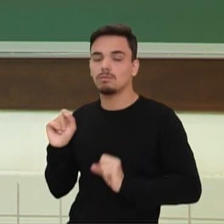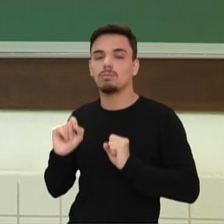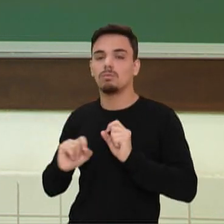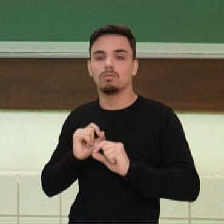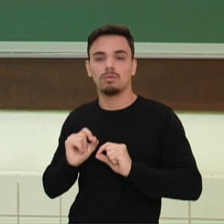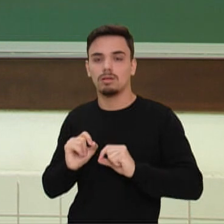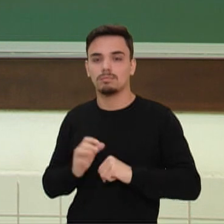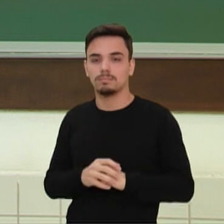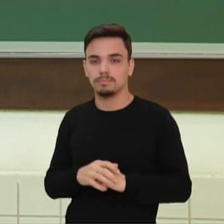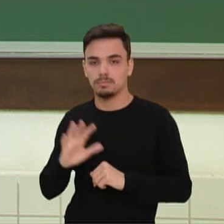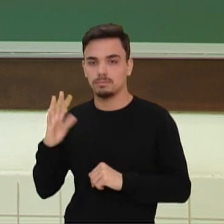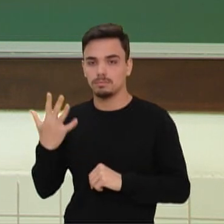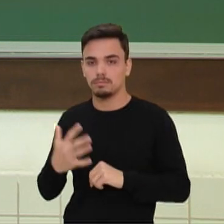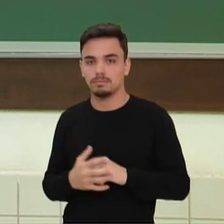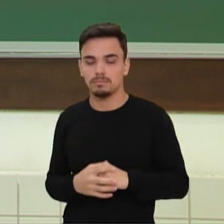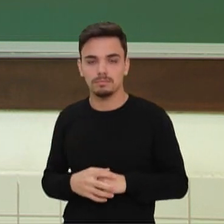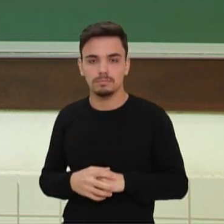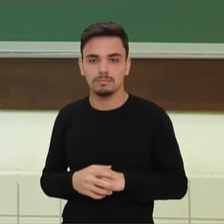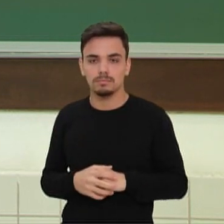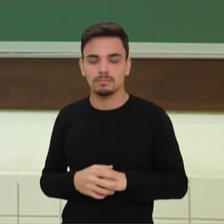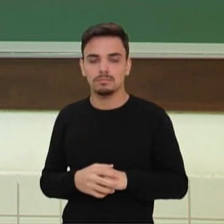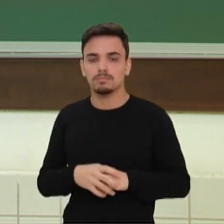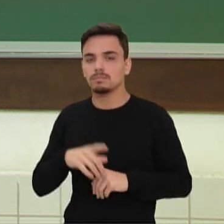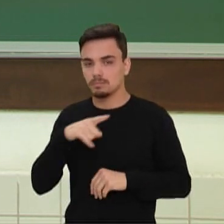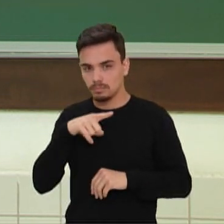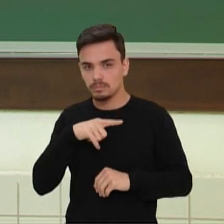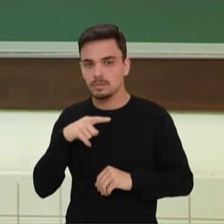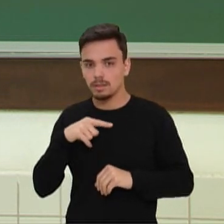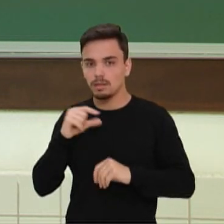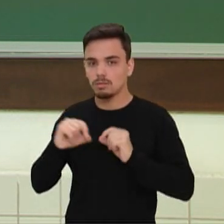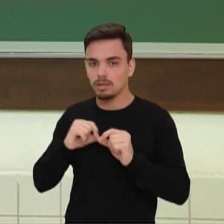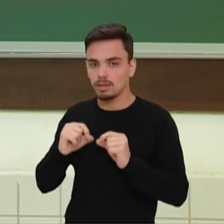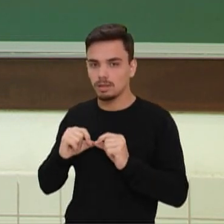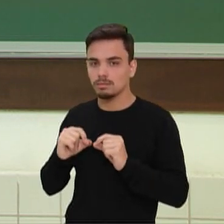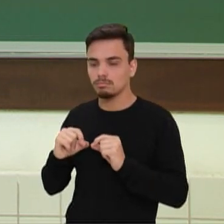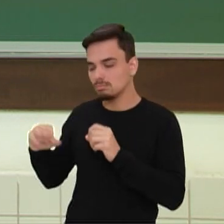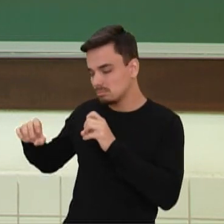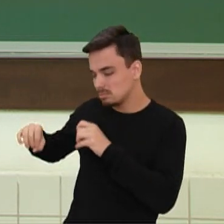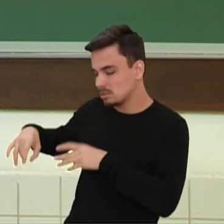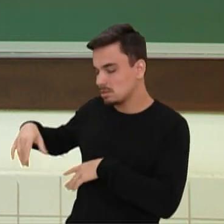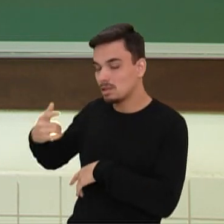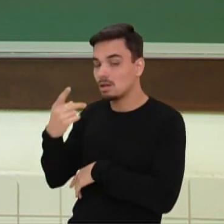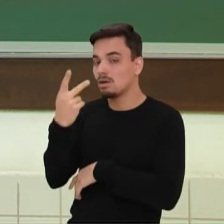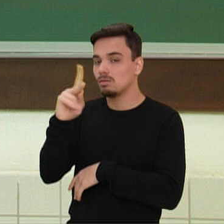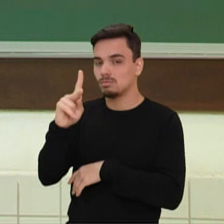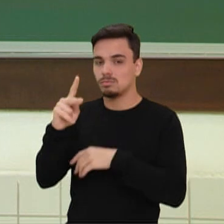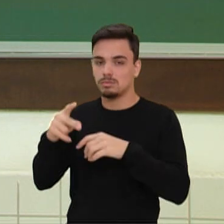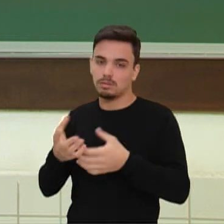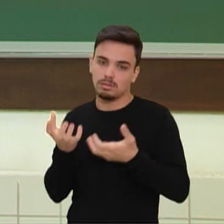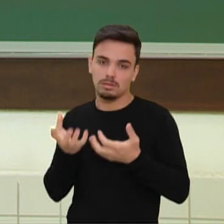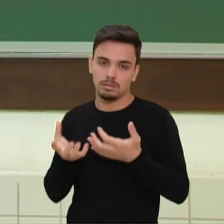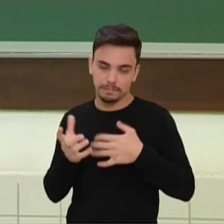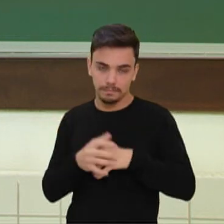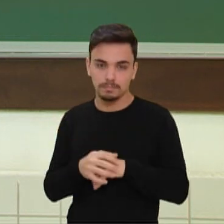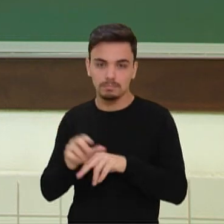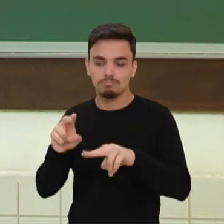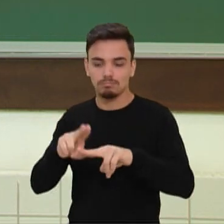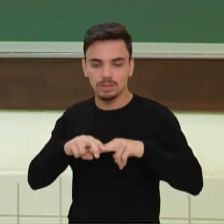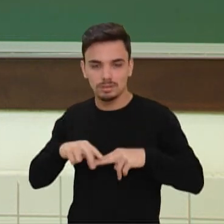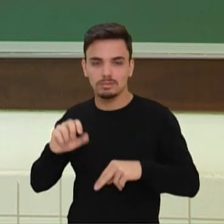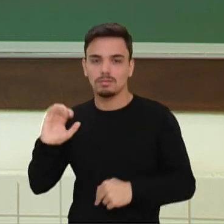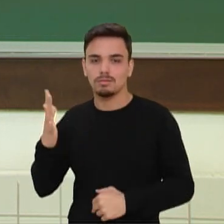vai estar tendo que abrir mão de uma outra coisa que você também queria. Então é uma situação de